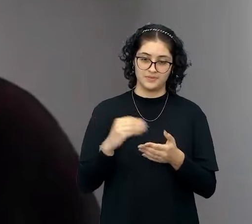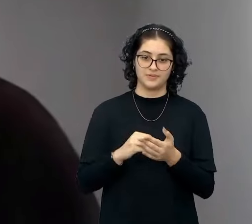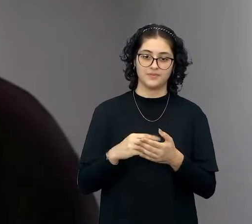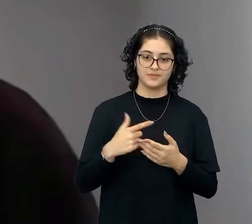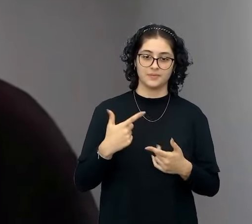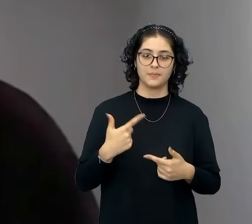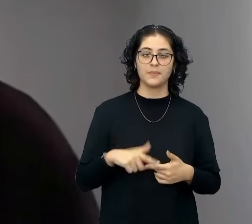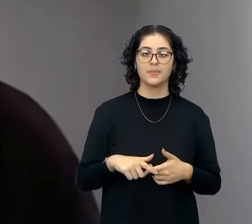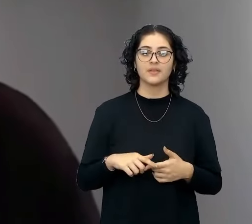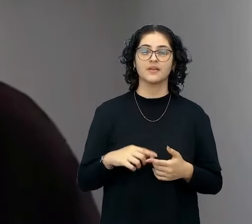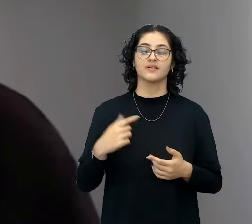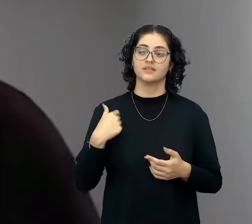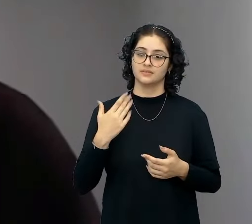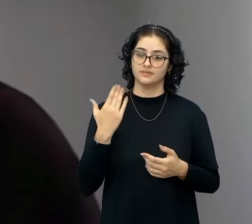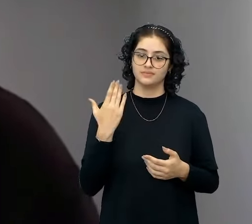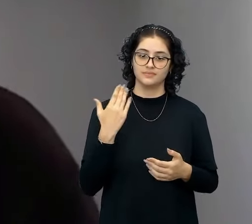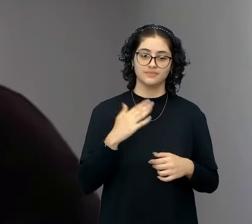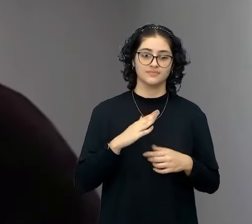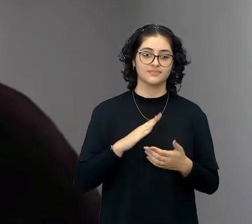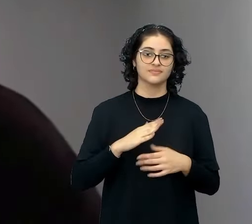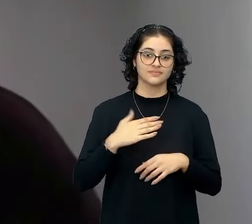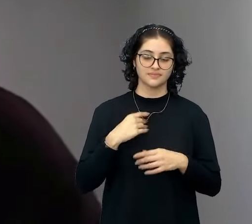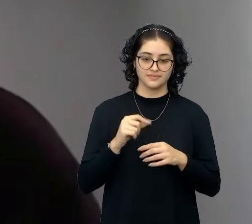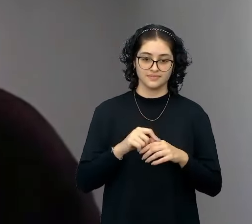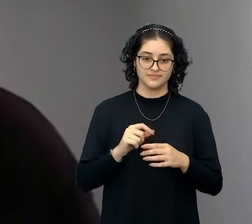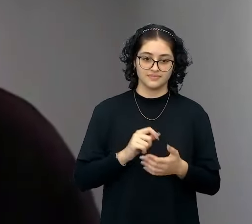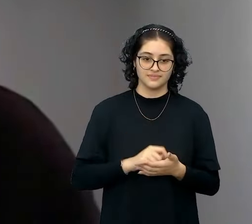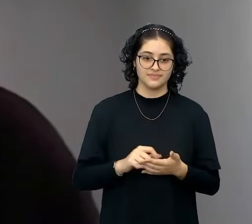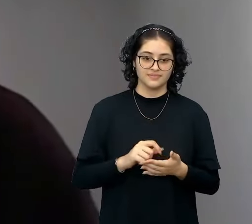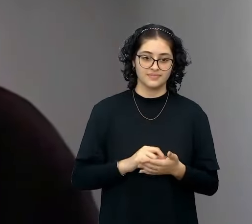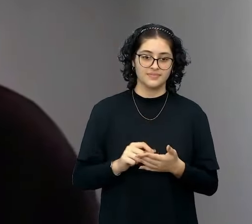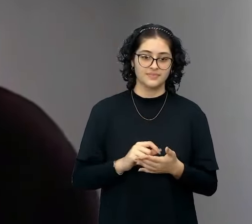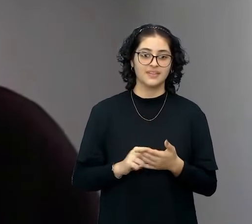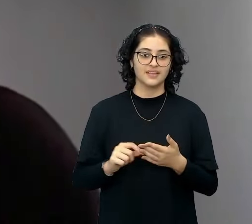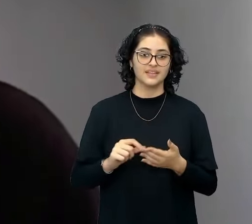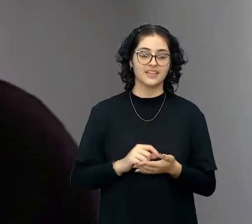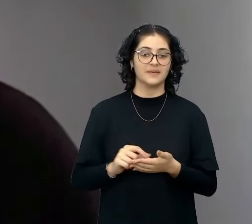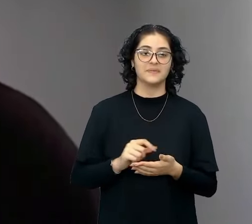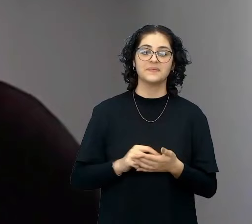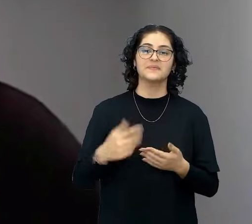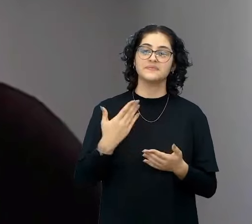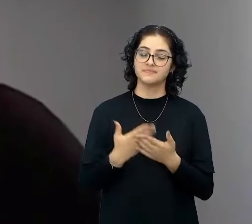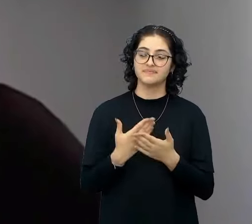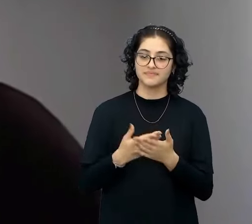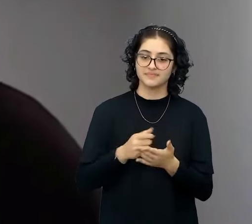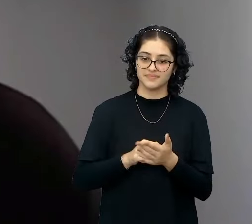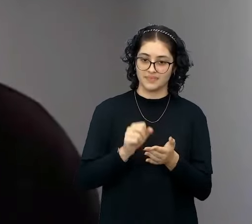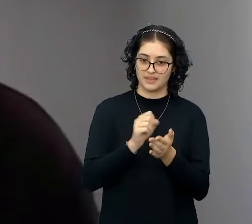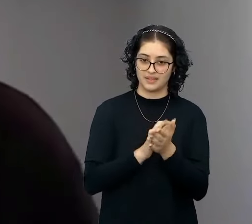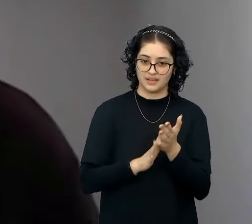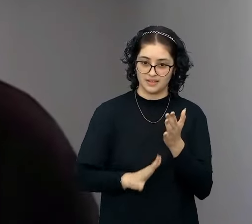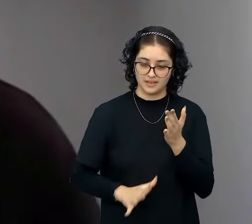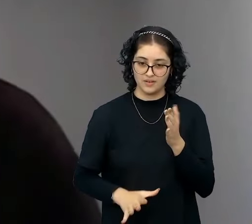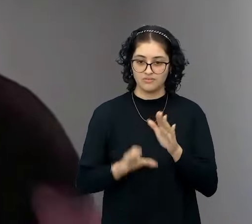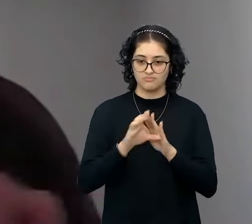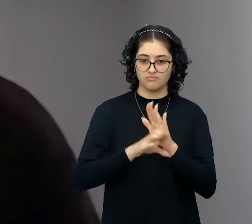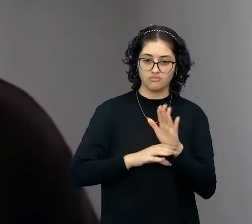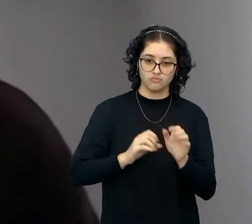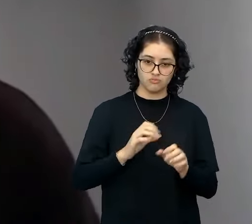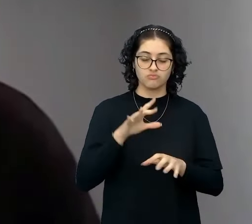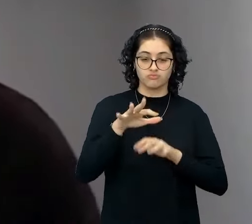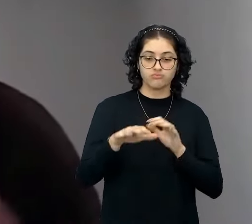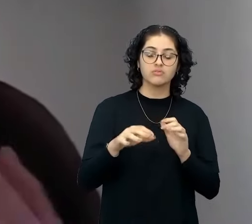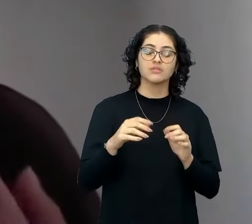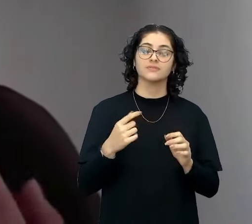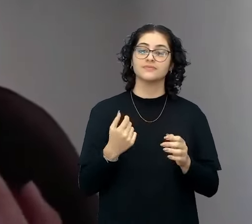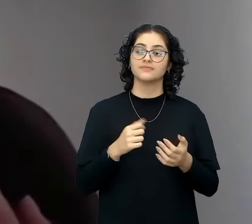vocês. Até eu fiz uma listinha aqui, né? Eu estava olhando, estava estudando também o material do Currículo em Ação. Se